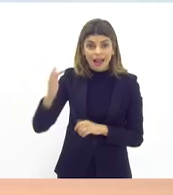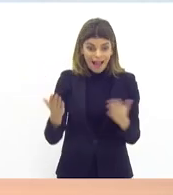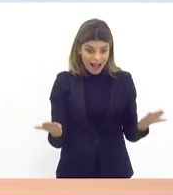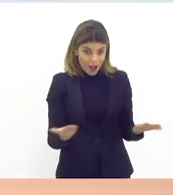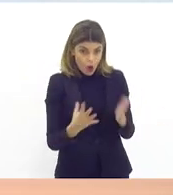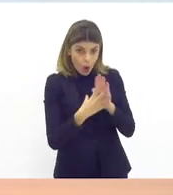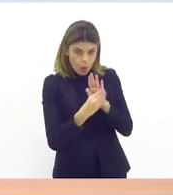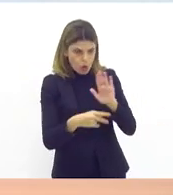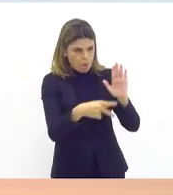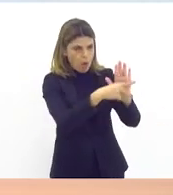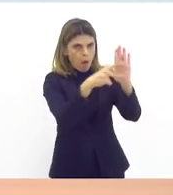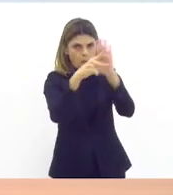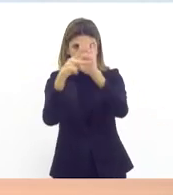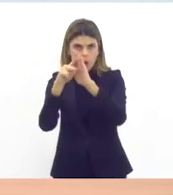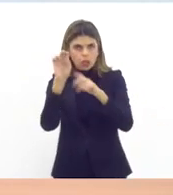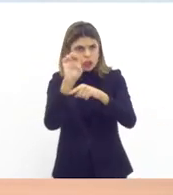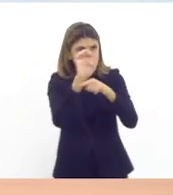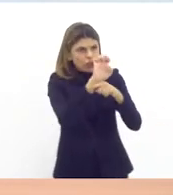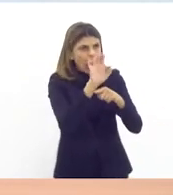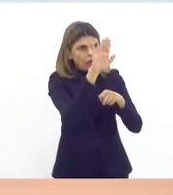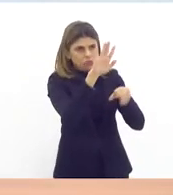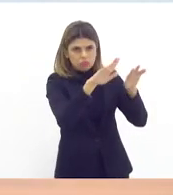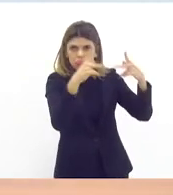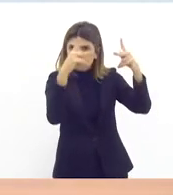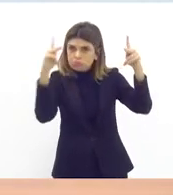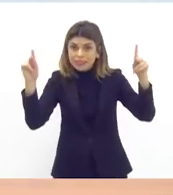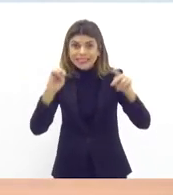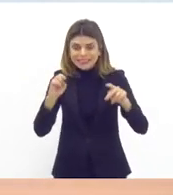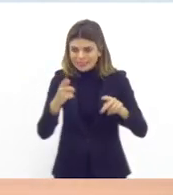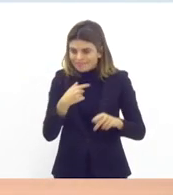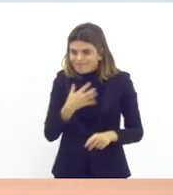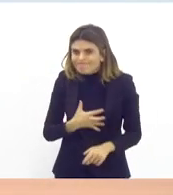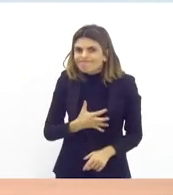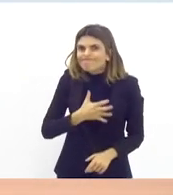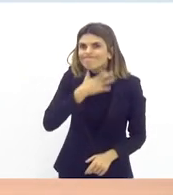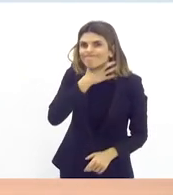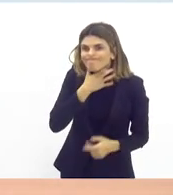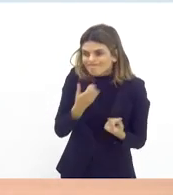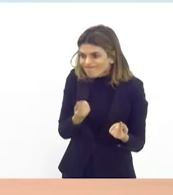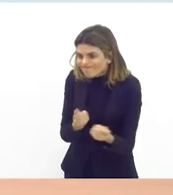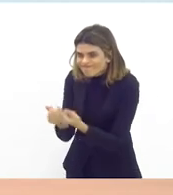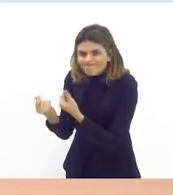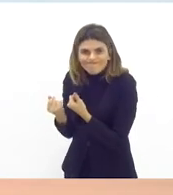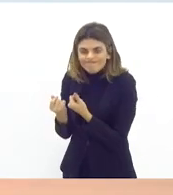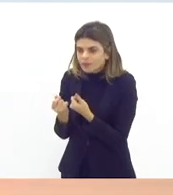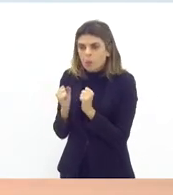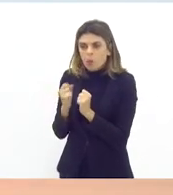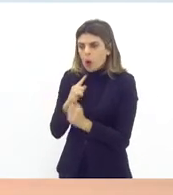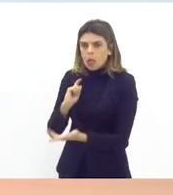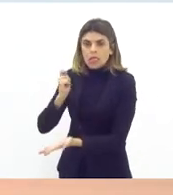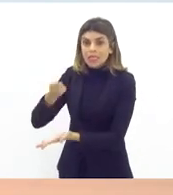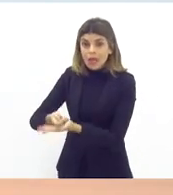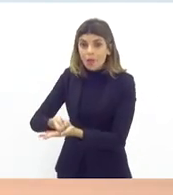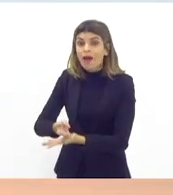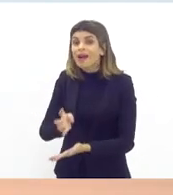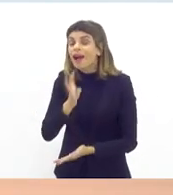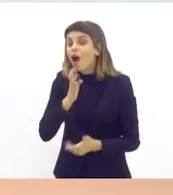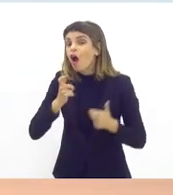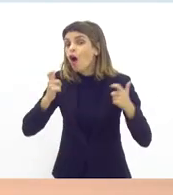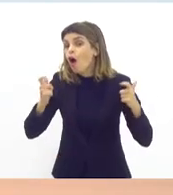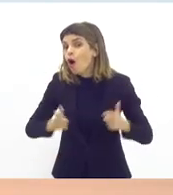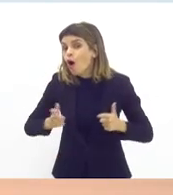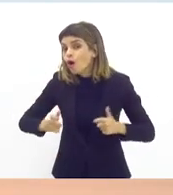cada estado arrecada seu imposto, se apertar o caixa do estado, ele pode não pagar o exportador. Só que aí se tira exatamente um dos